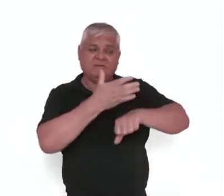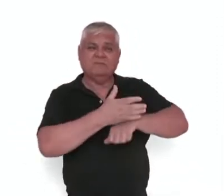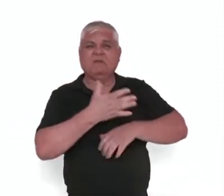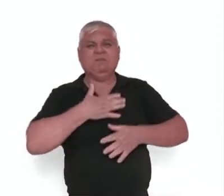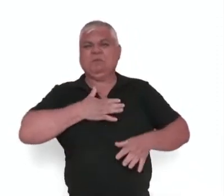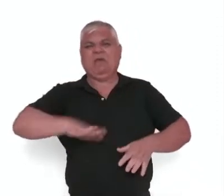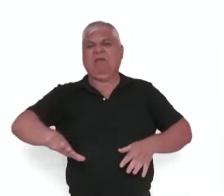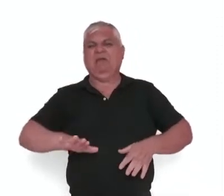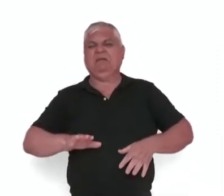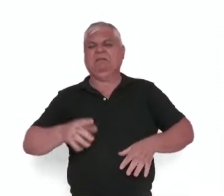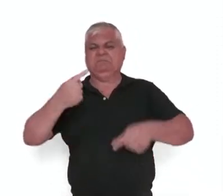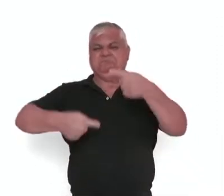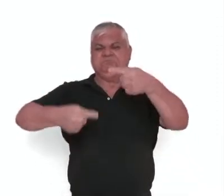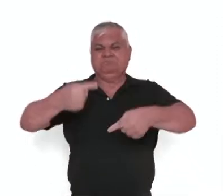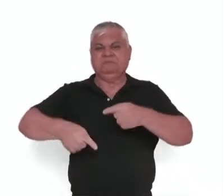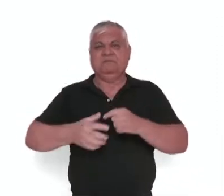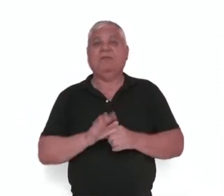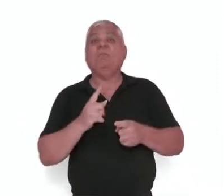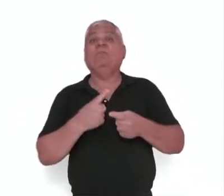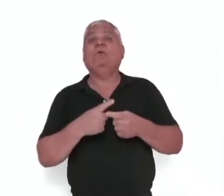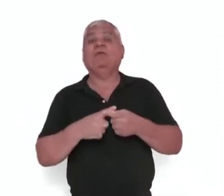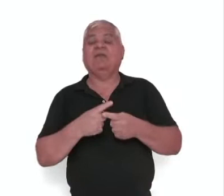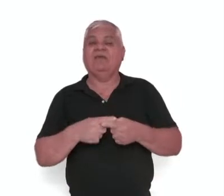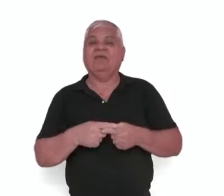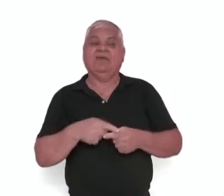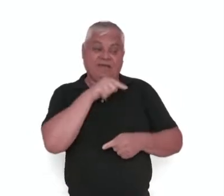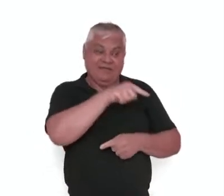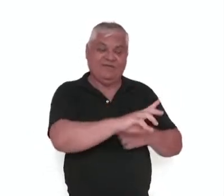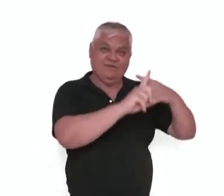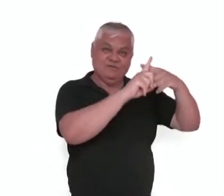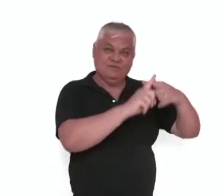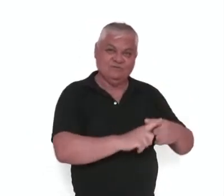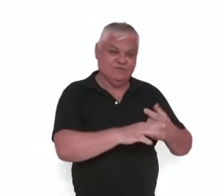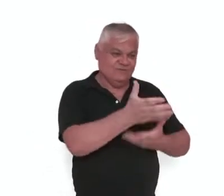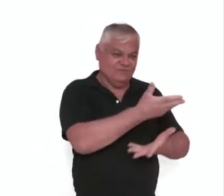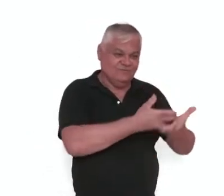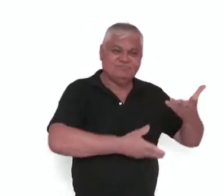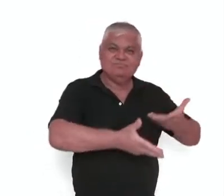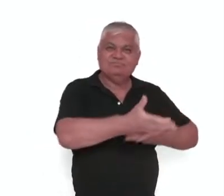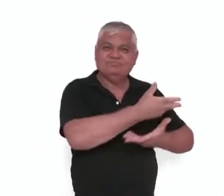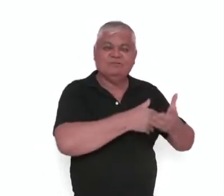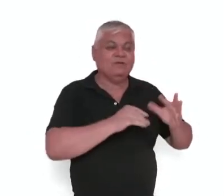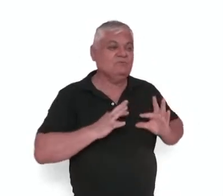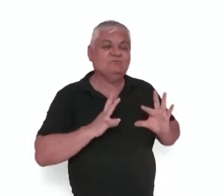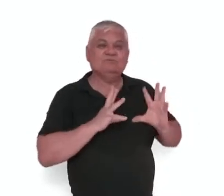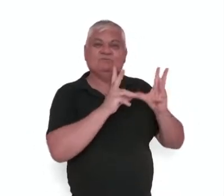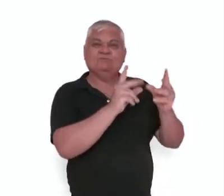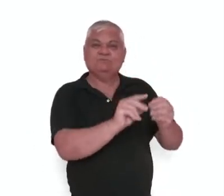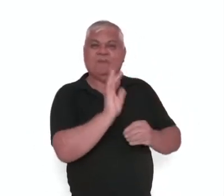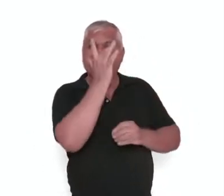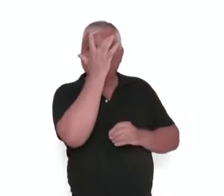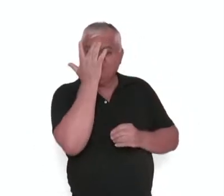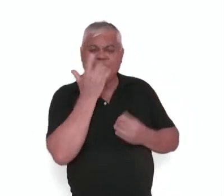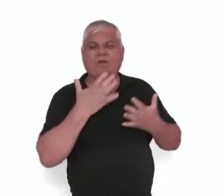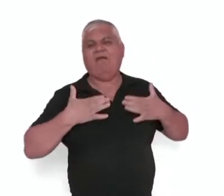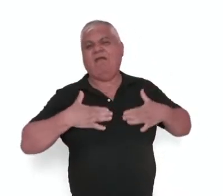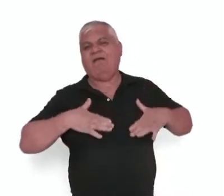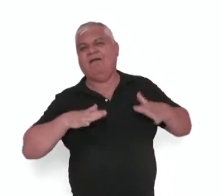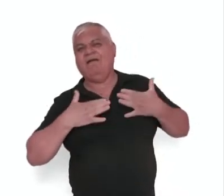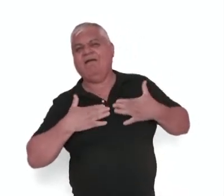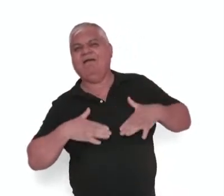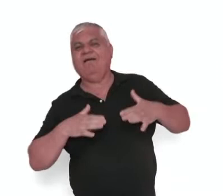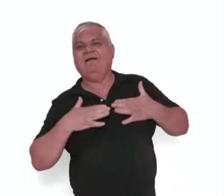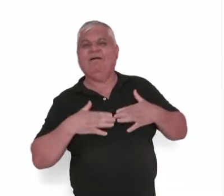diversas? Assim, seriam os jogos cooperativos uma alternativa para que todos participem de forma mais tranquila e